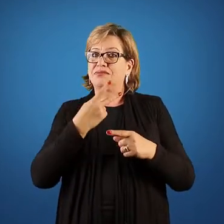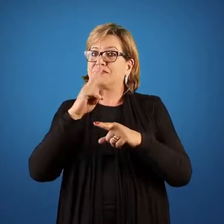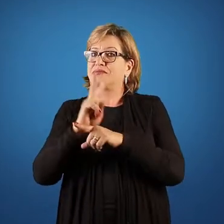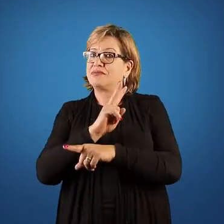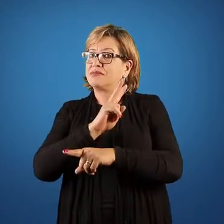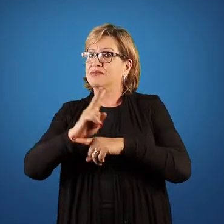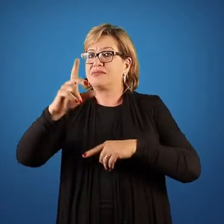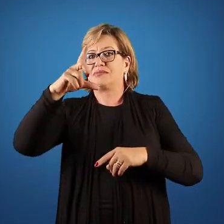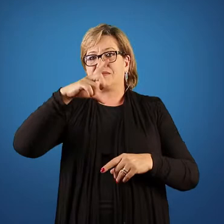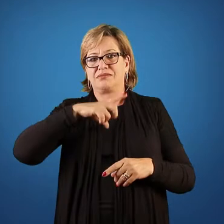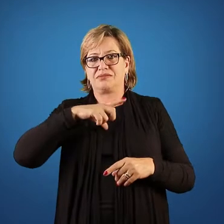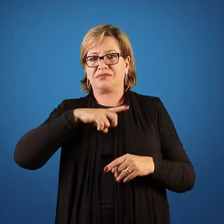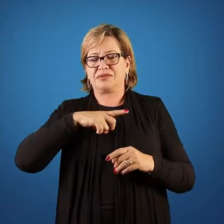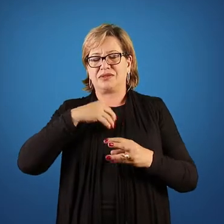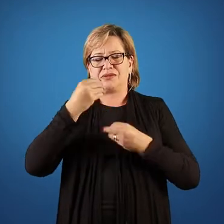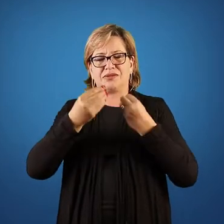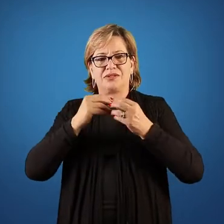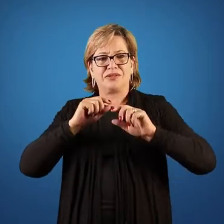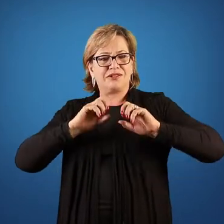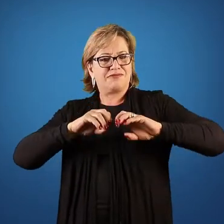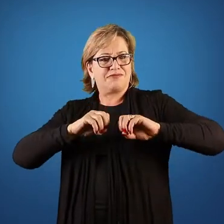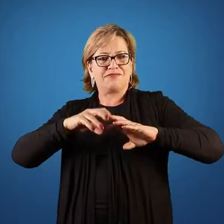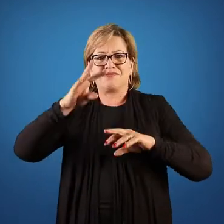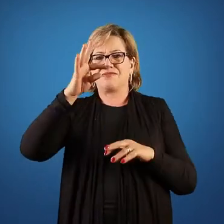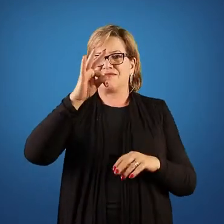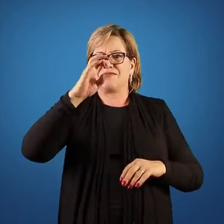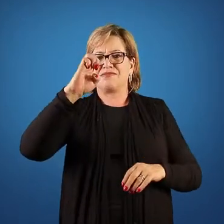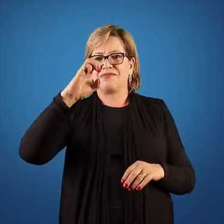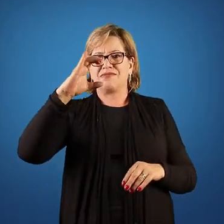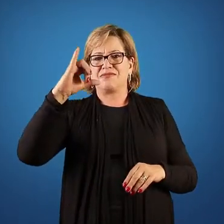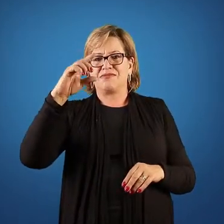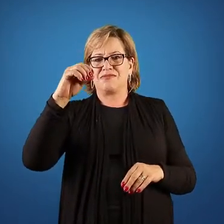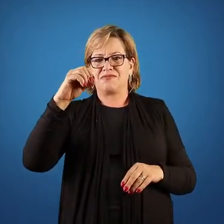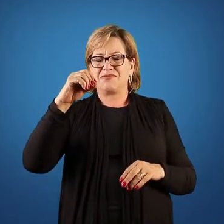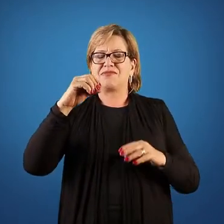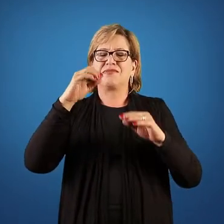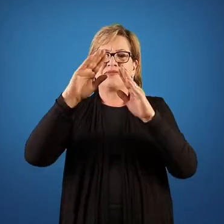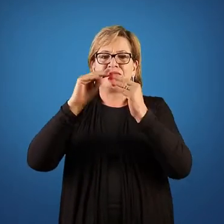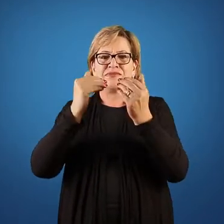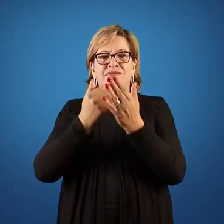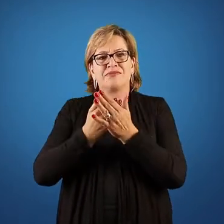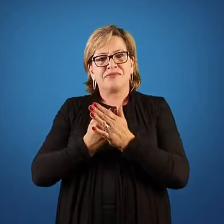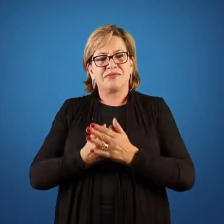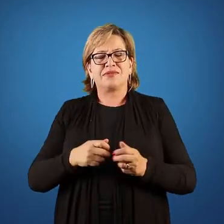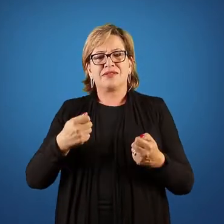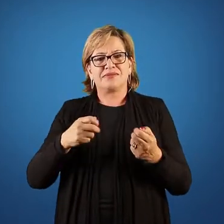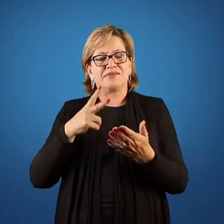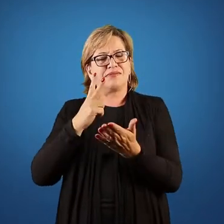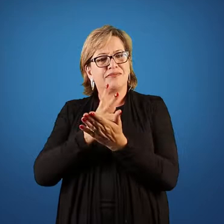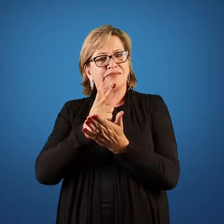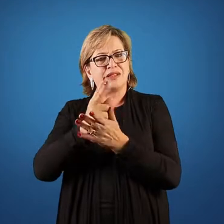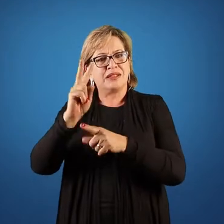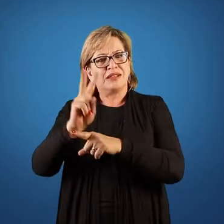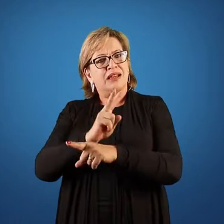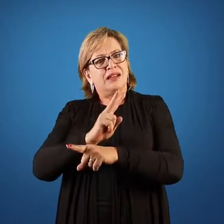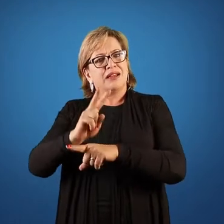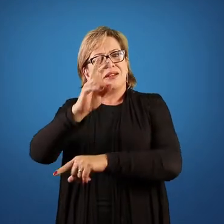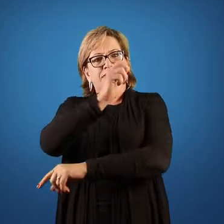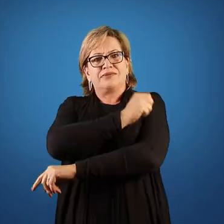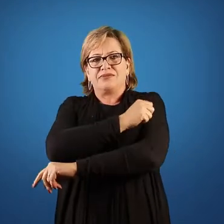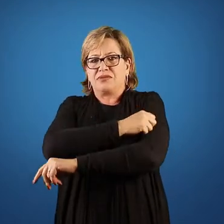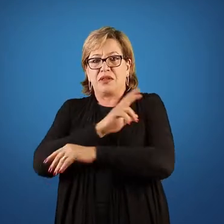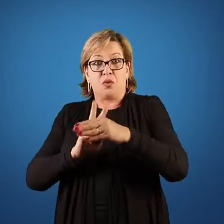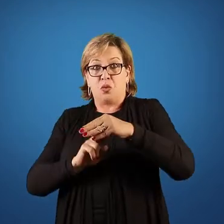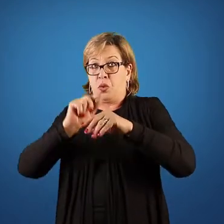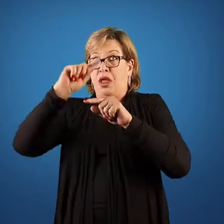cuidados quando se trata de trabalhar com o tecido na escola, né? Então, sempre tomar muito cuidado para que os alunos não